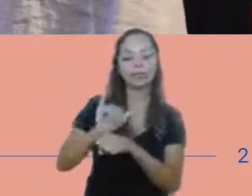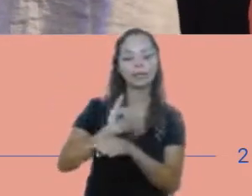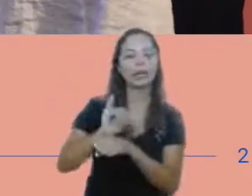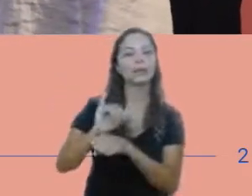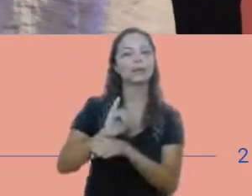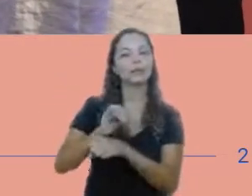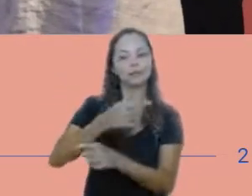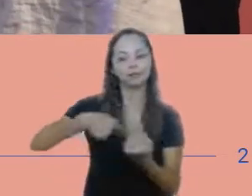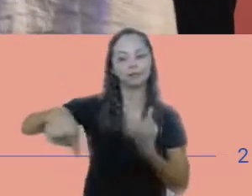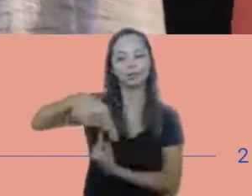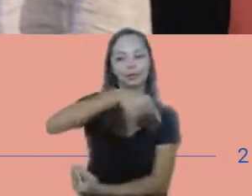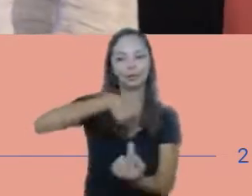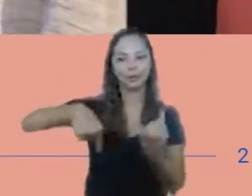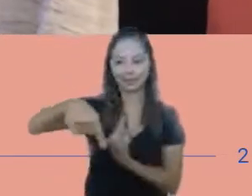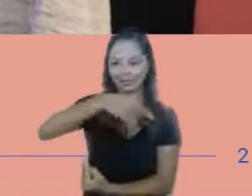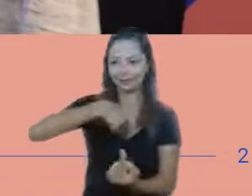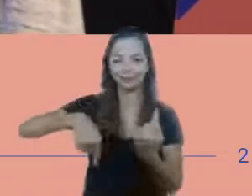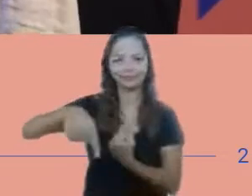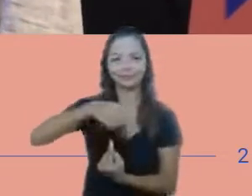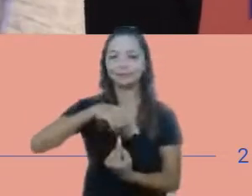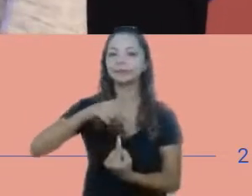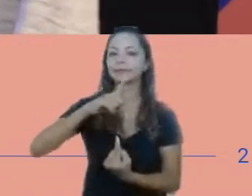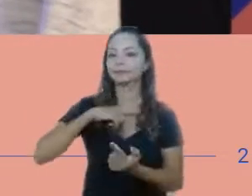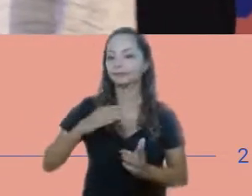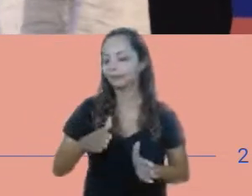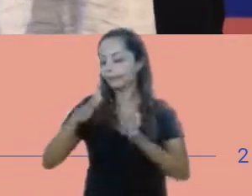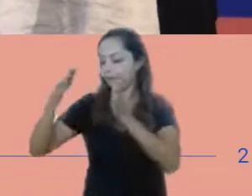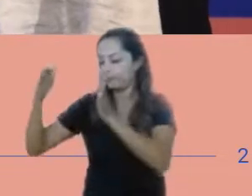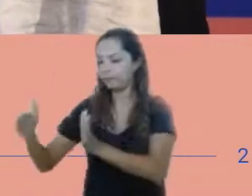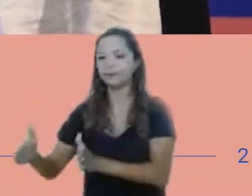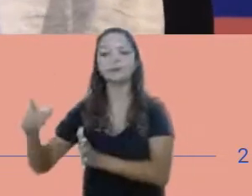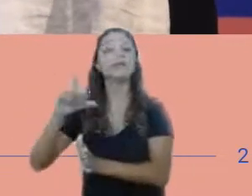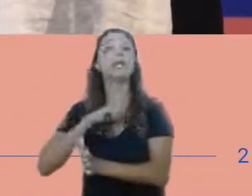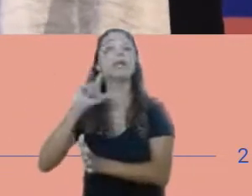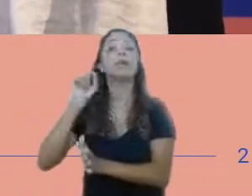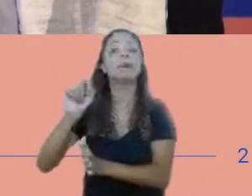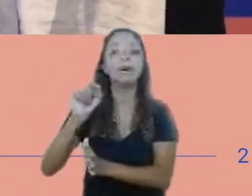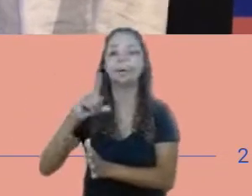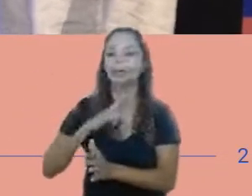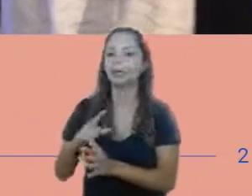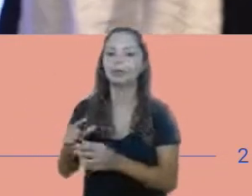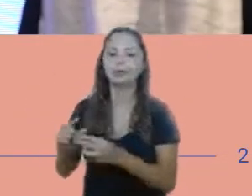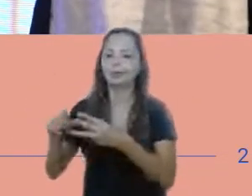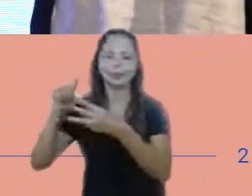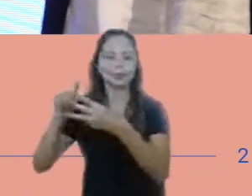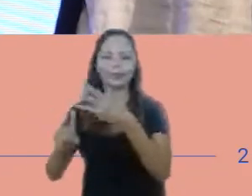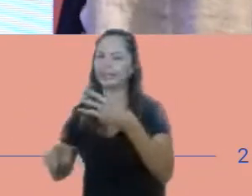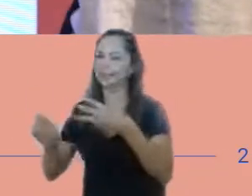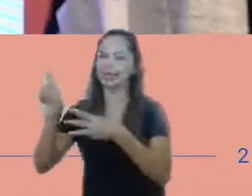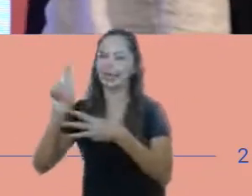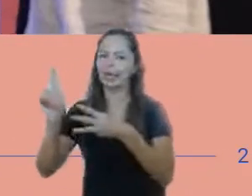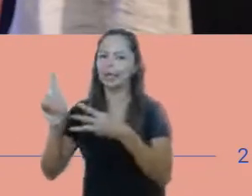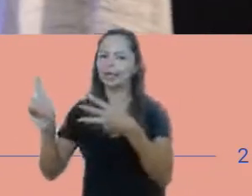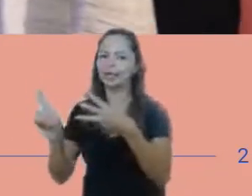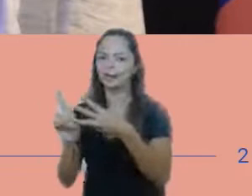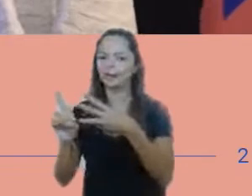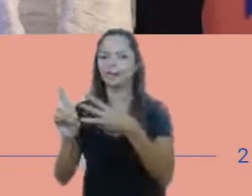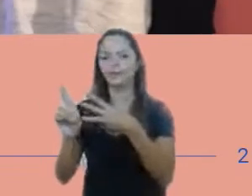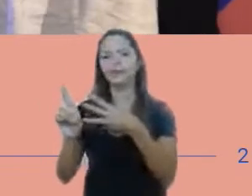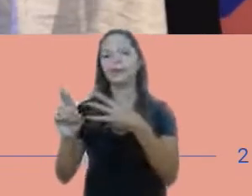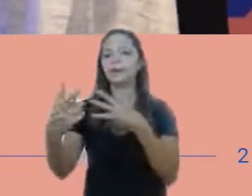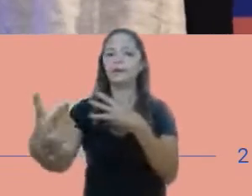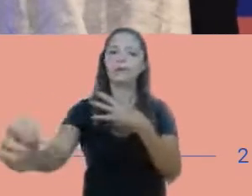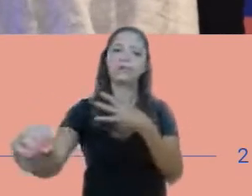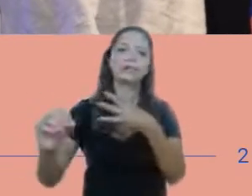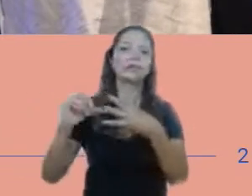chegar então no negócio circular que vai ser baseado lá naqueles 3rd reavaliar o processo produtivo redefinir